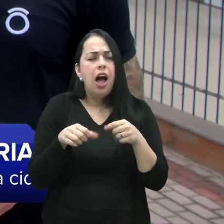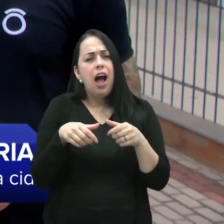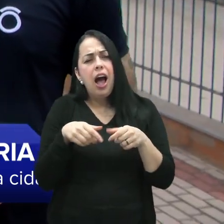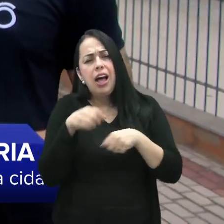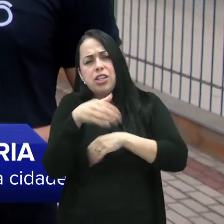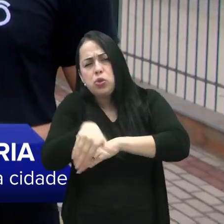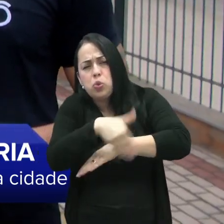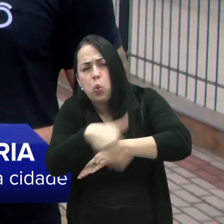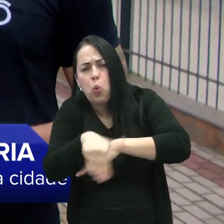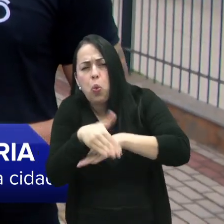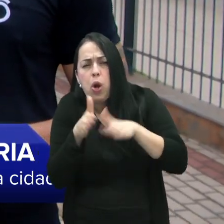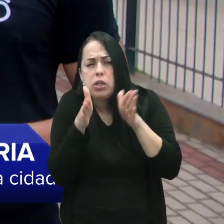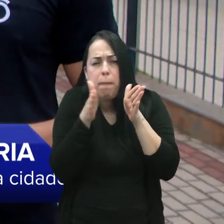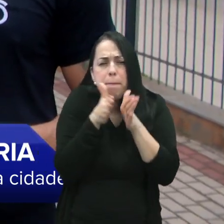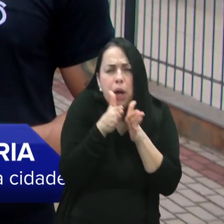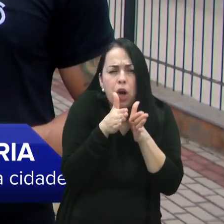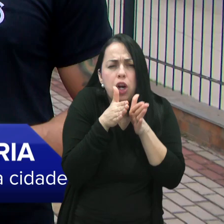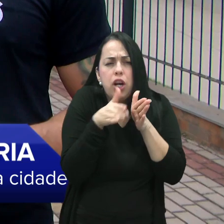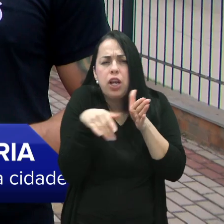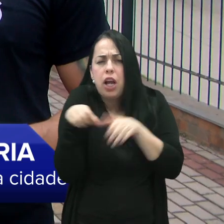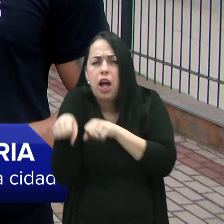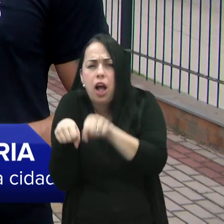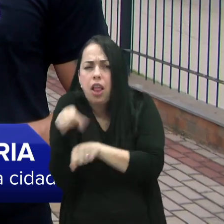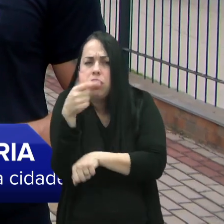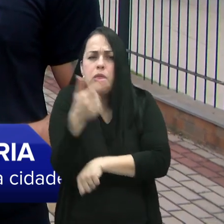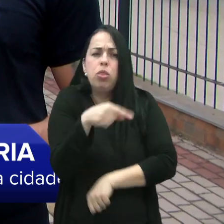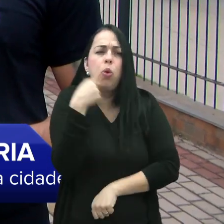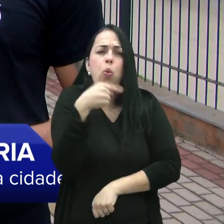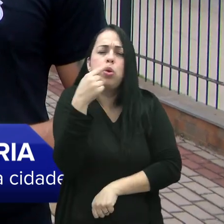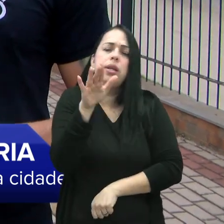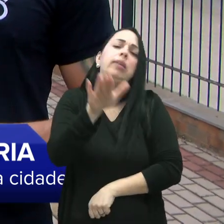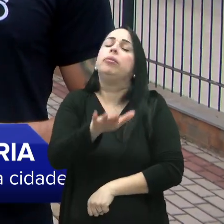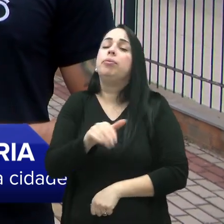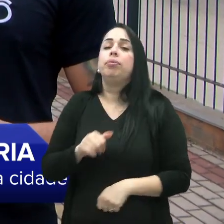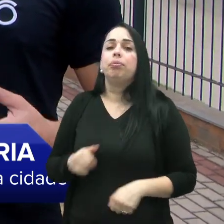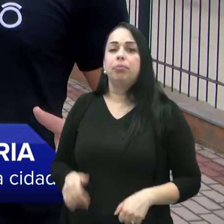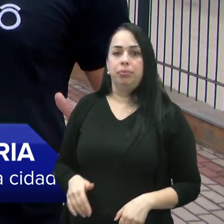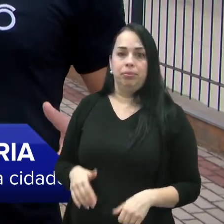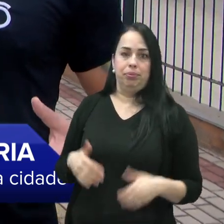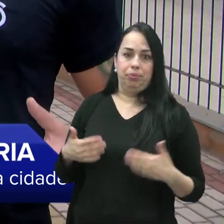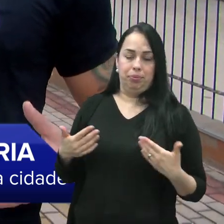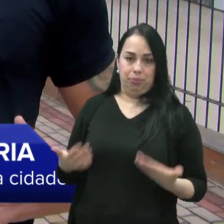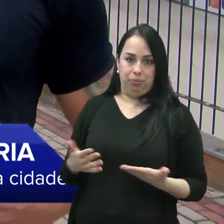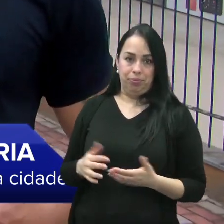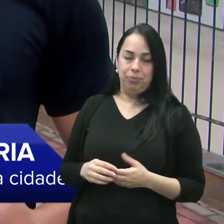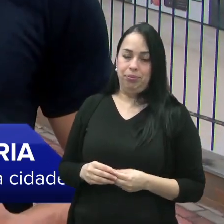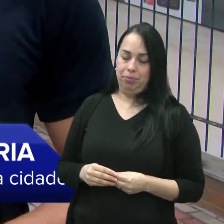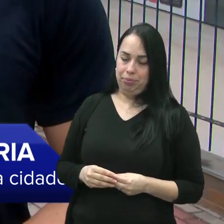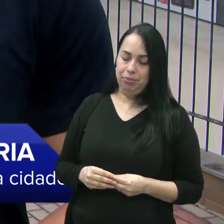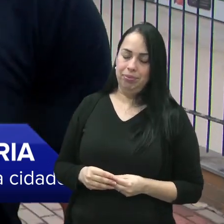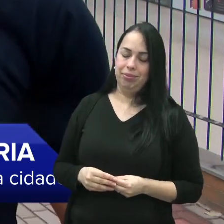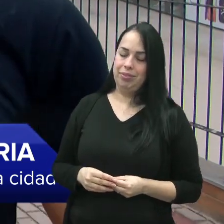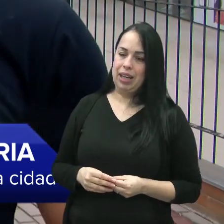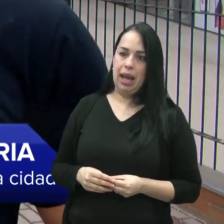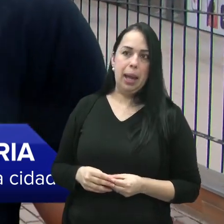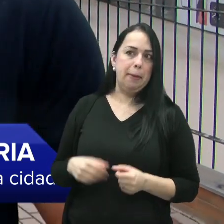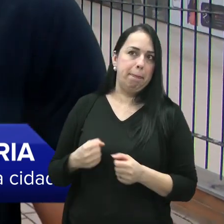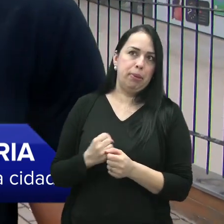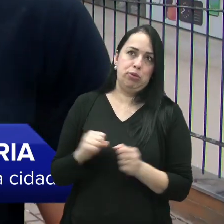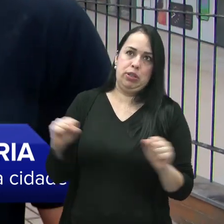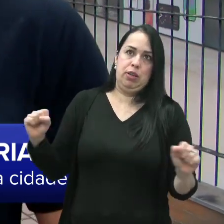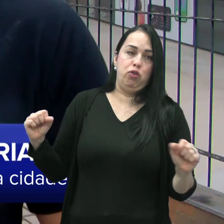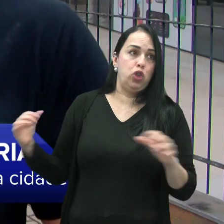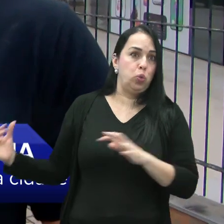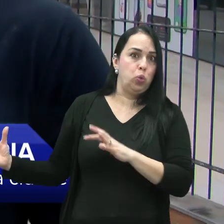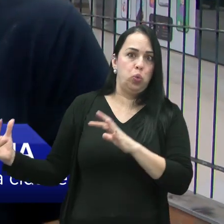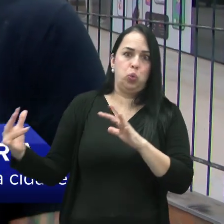ciclovia? Todas as ruas, todos os locais precisariam de uma ciclovia? Olha, acima de tudo, né, é impossível você conseguir colocar